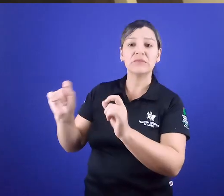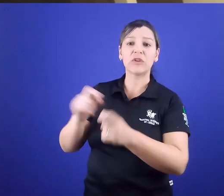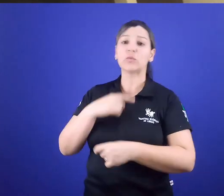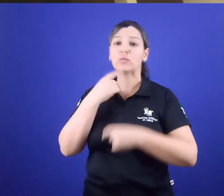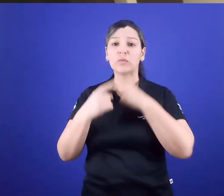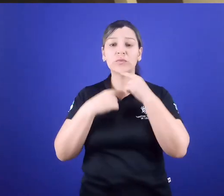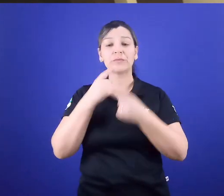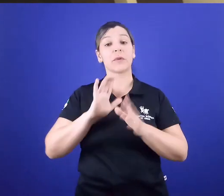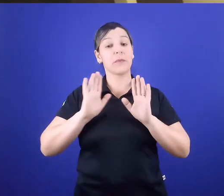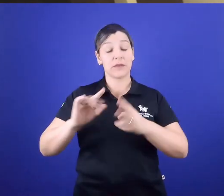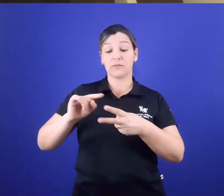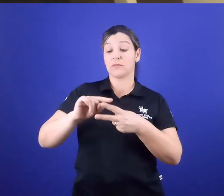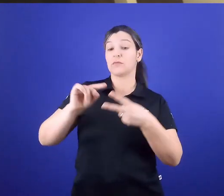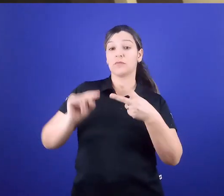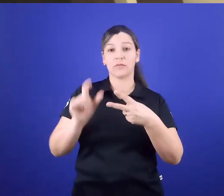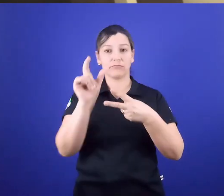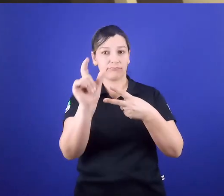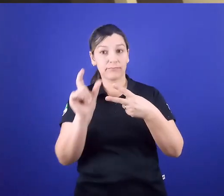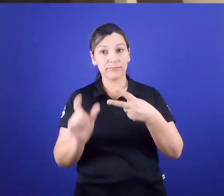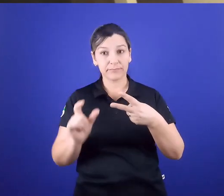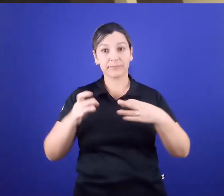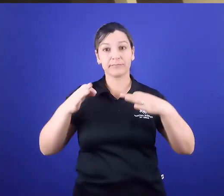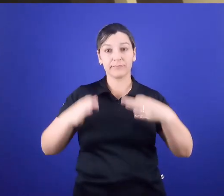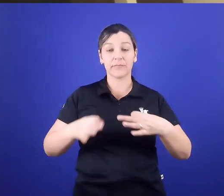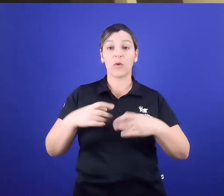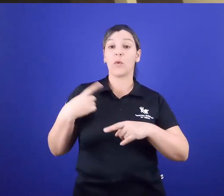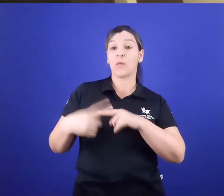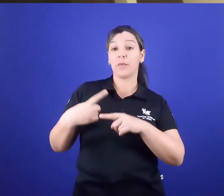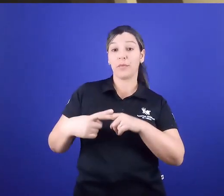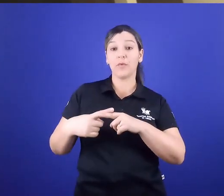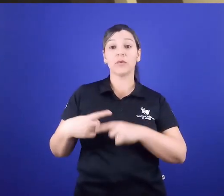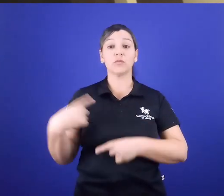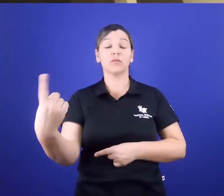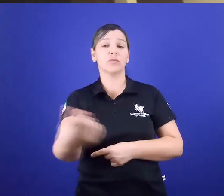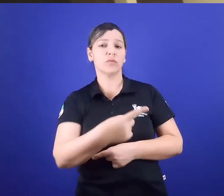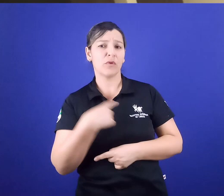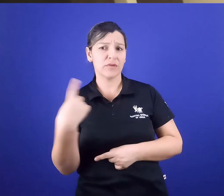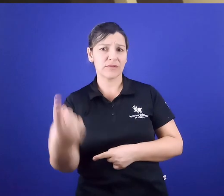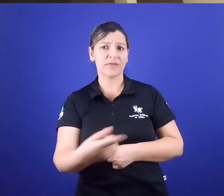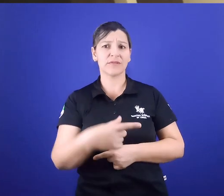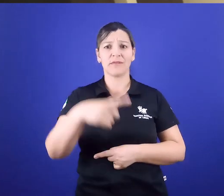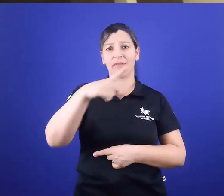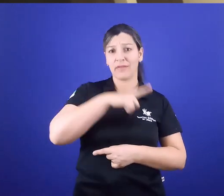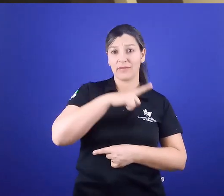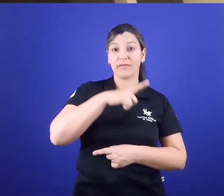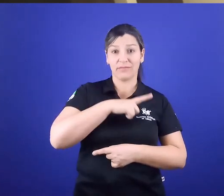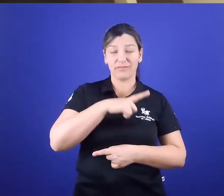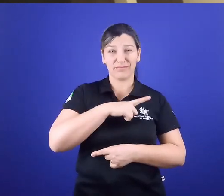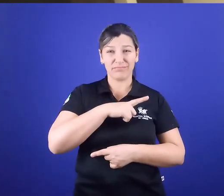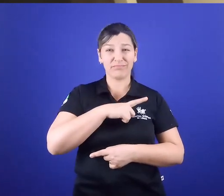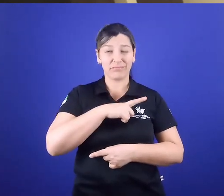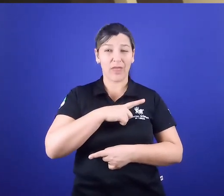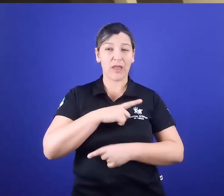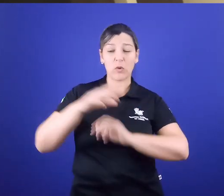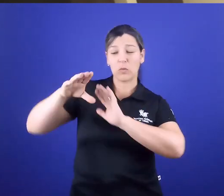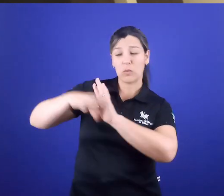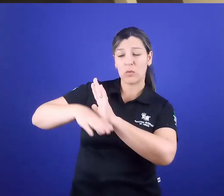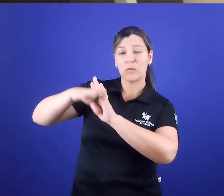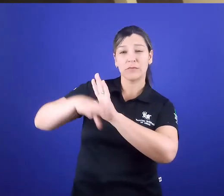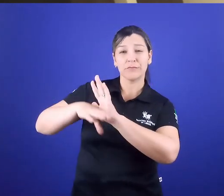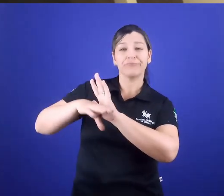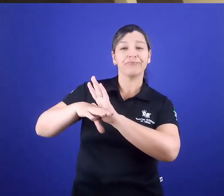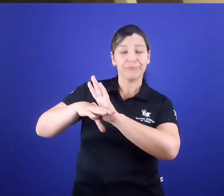gente, os dois estão corretos. Por quê? Porque a gente tem algumas divergências na literatura com relação a